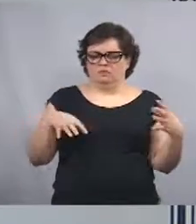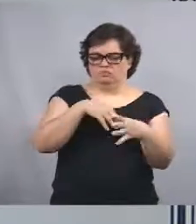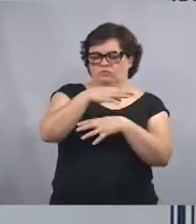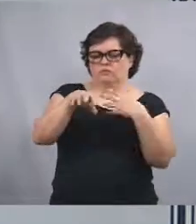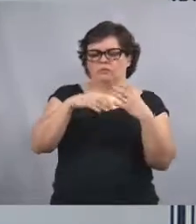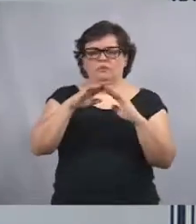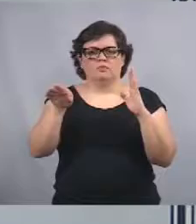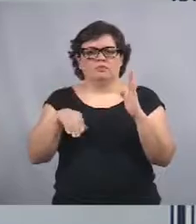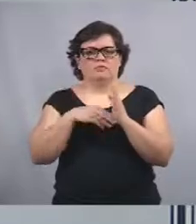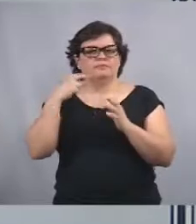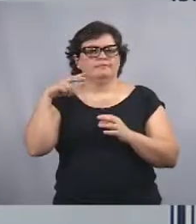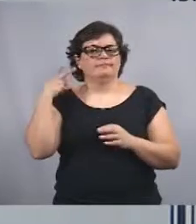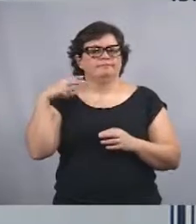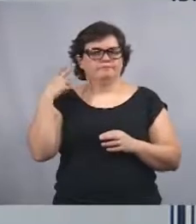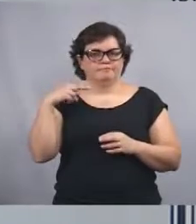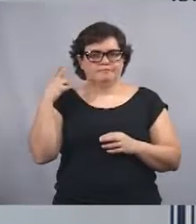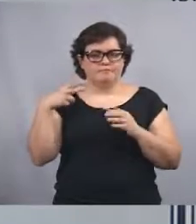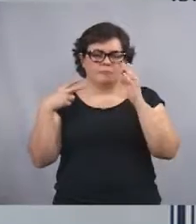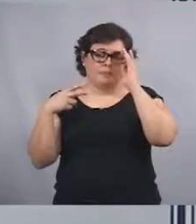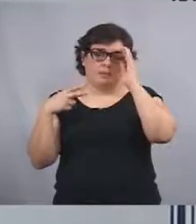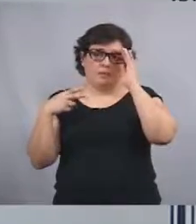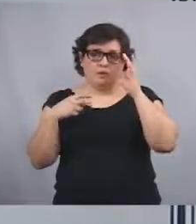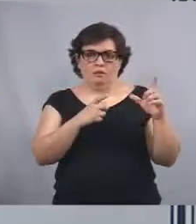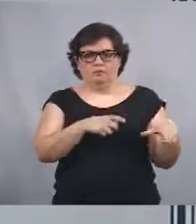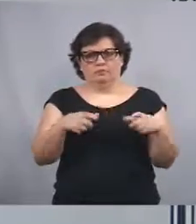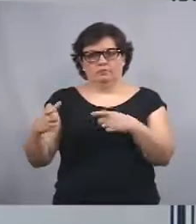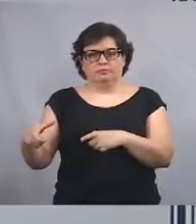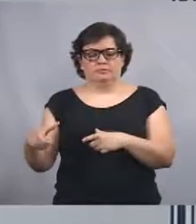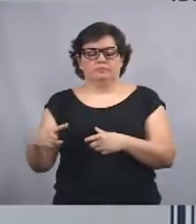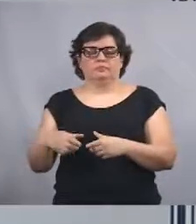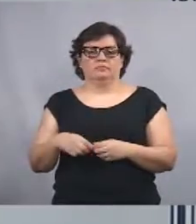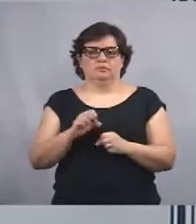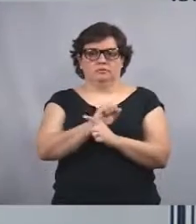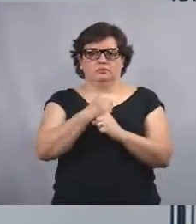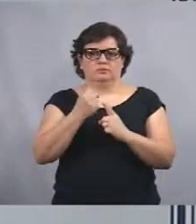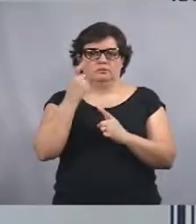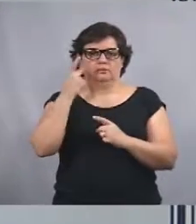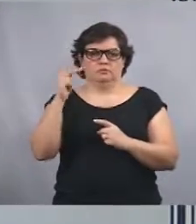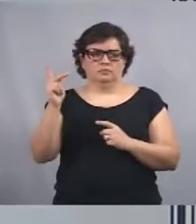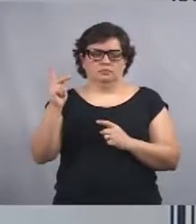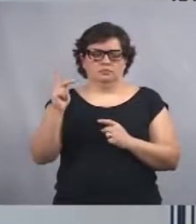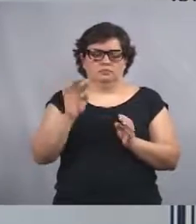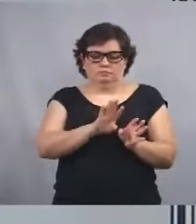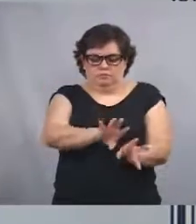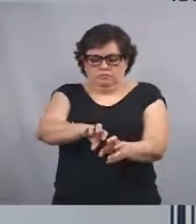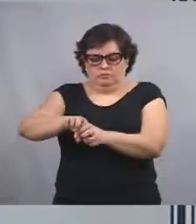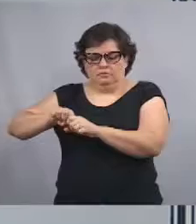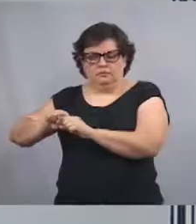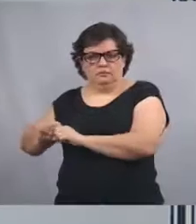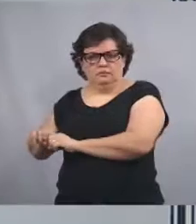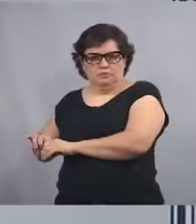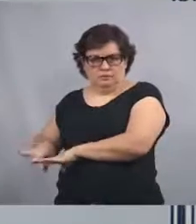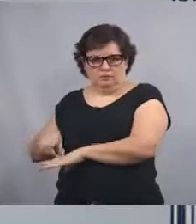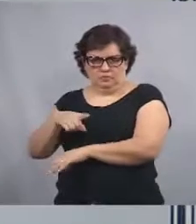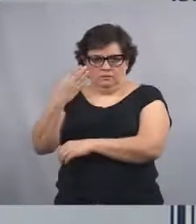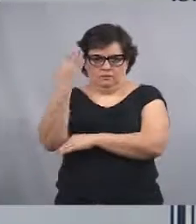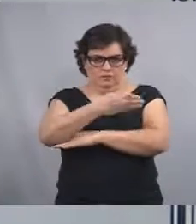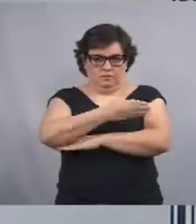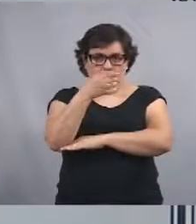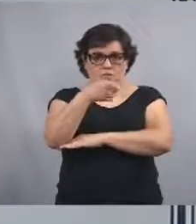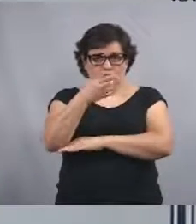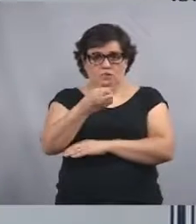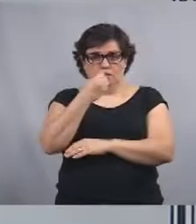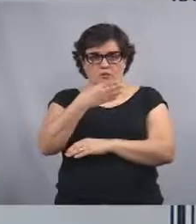de todos os vereadores e de setores vivos da sociedade, no sentido de tirar esse pedágio, e isso foi louvável,